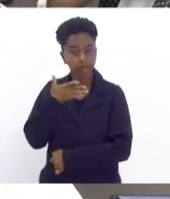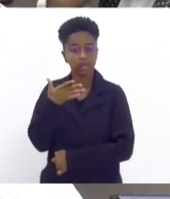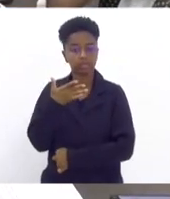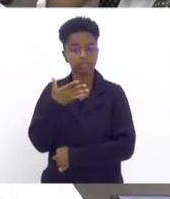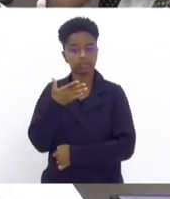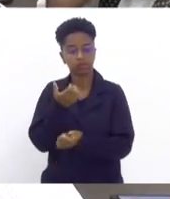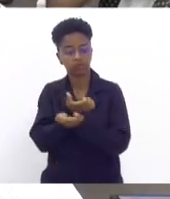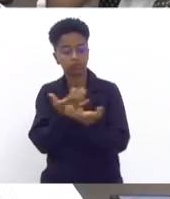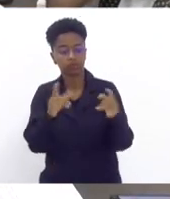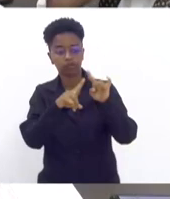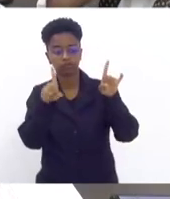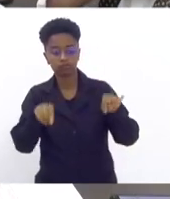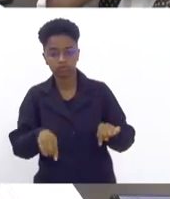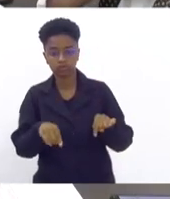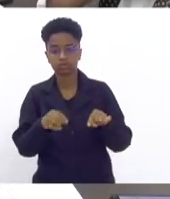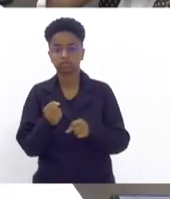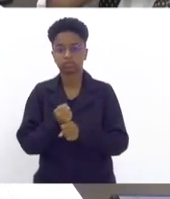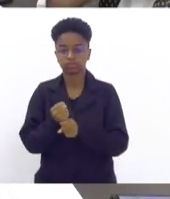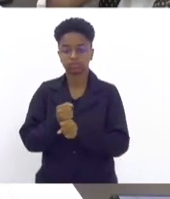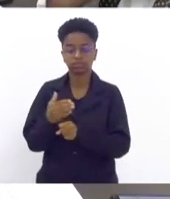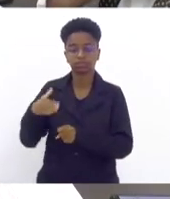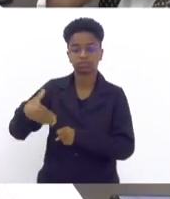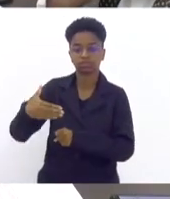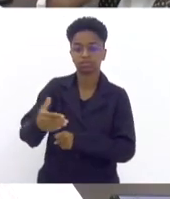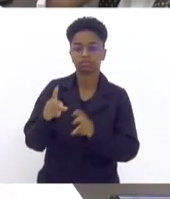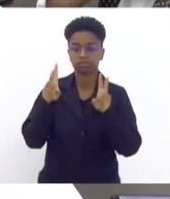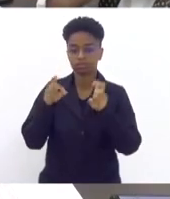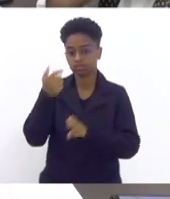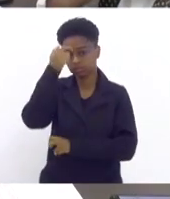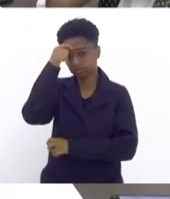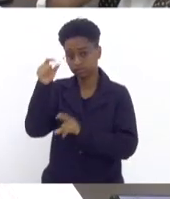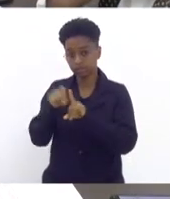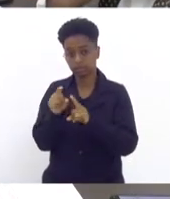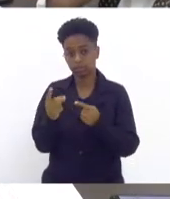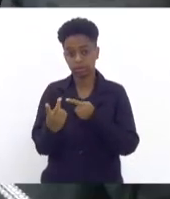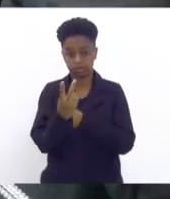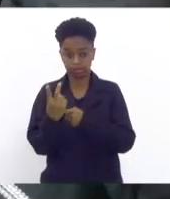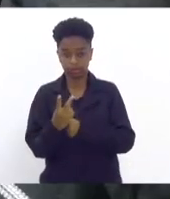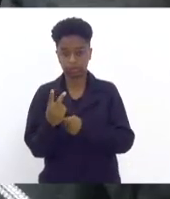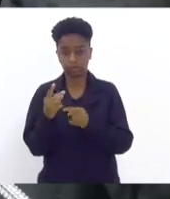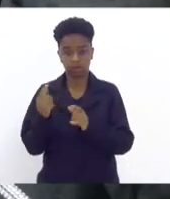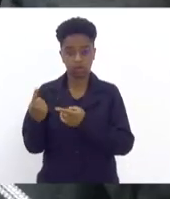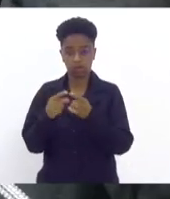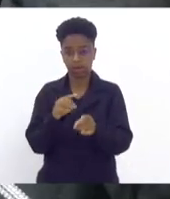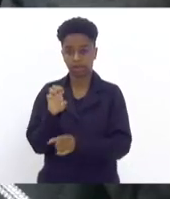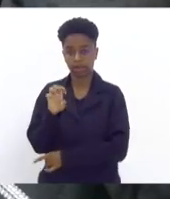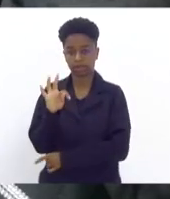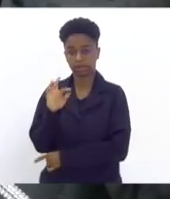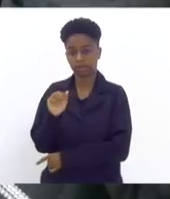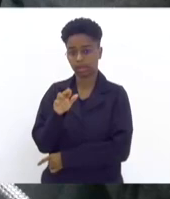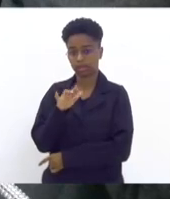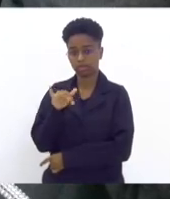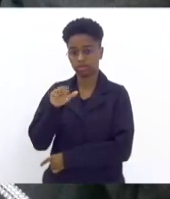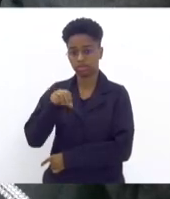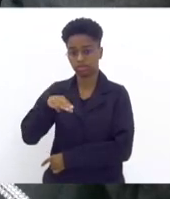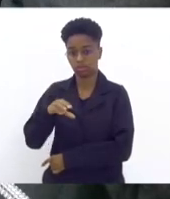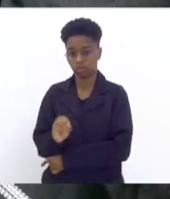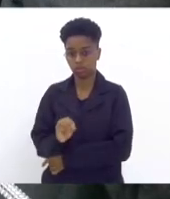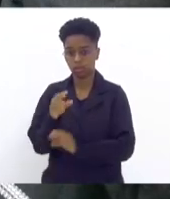seus servidores terceirizados anualmente sobre conscientização e prevenção contra o etarismo. Para aparecer, deputado Fred